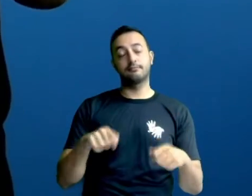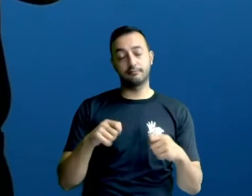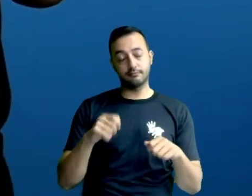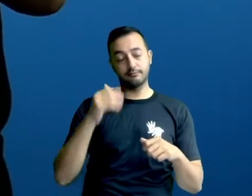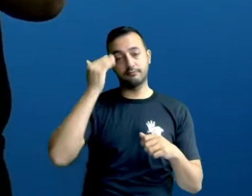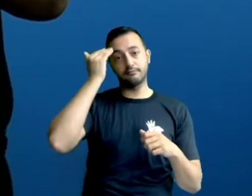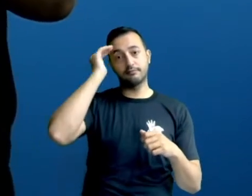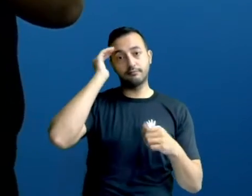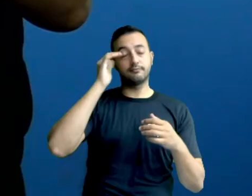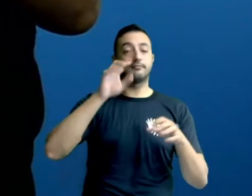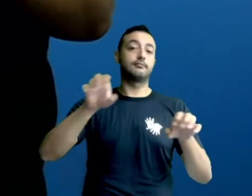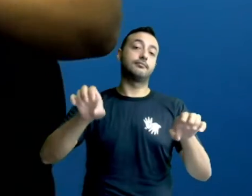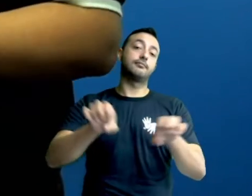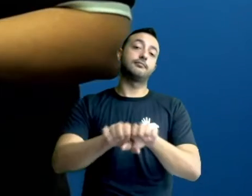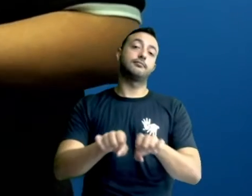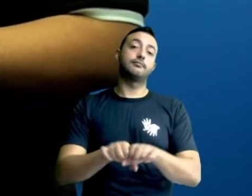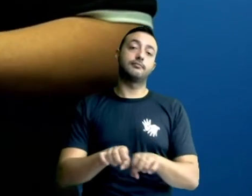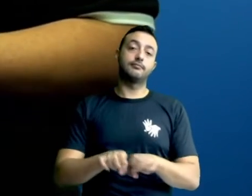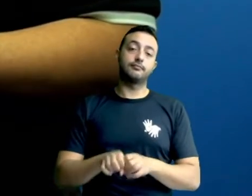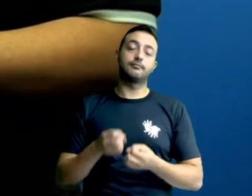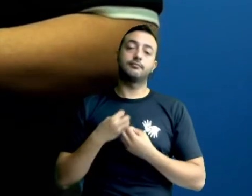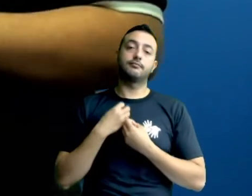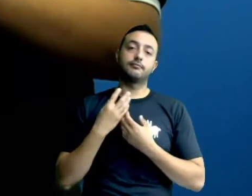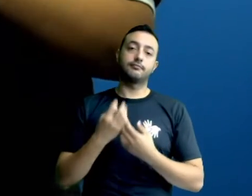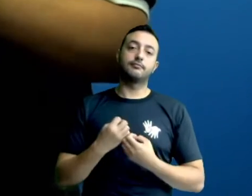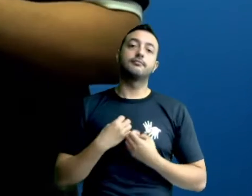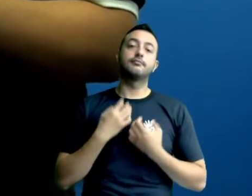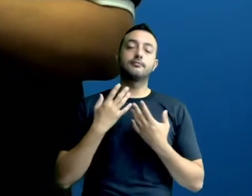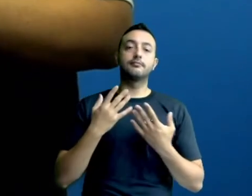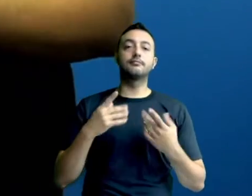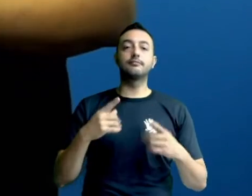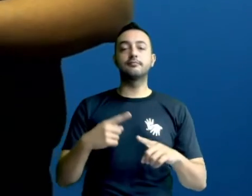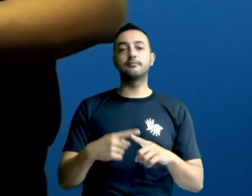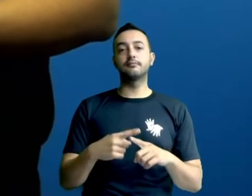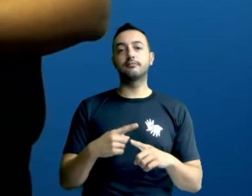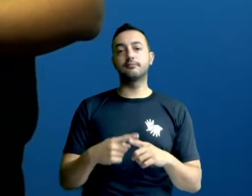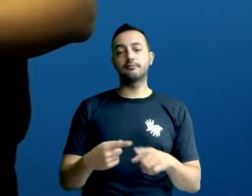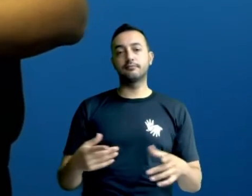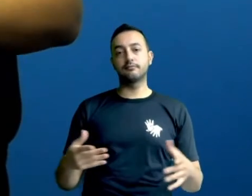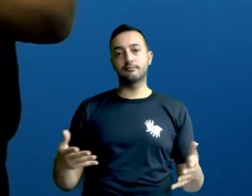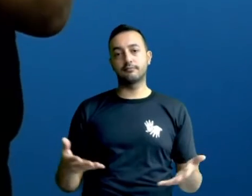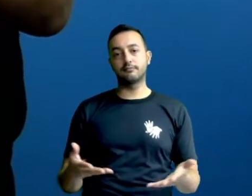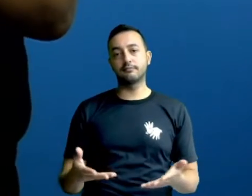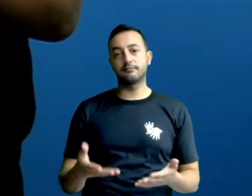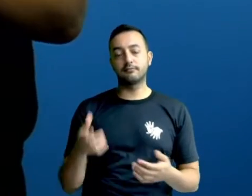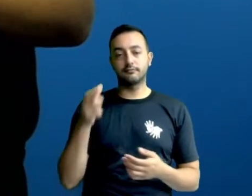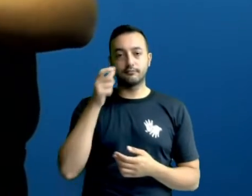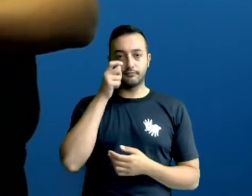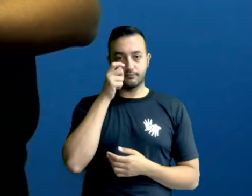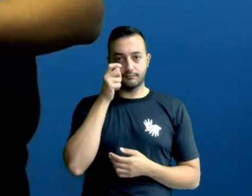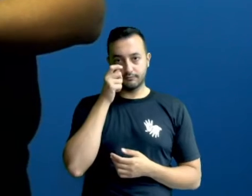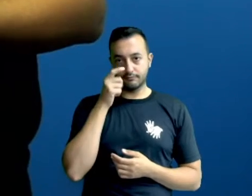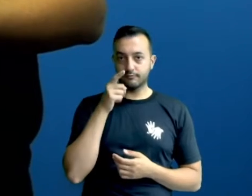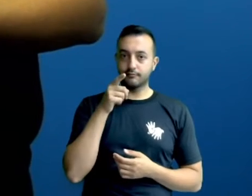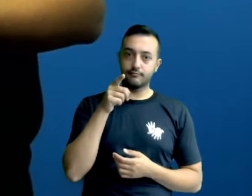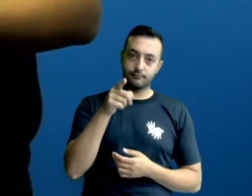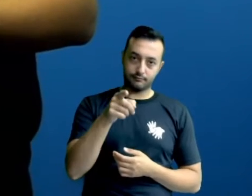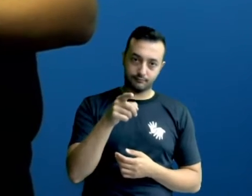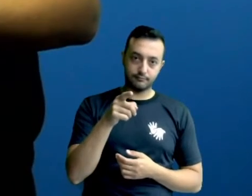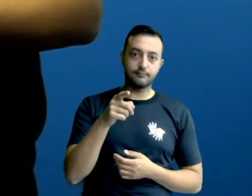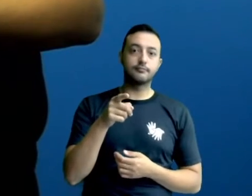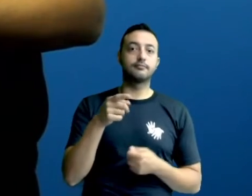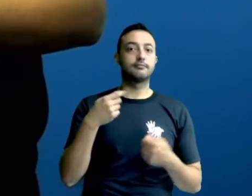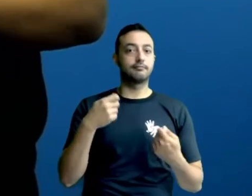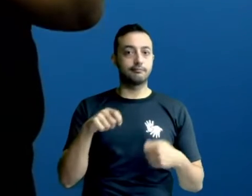a estrutura dos poemas, porque hoje o interessante é que você saia daqui